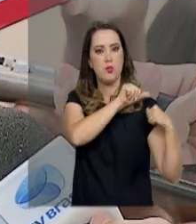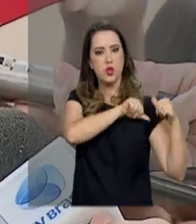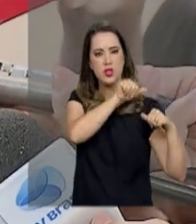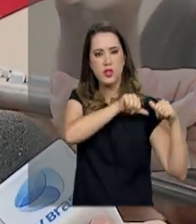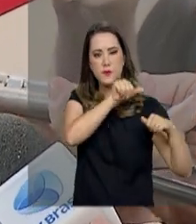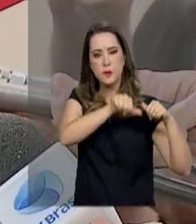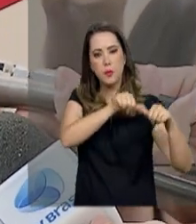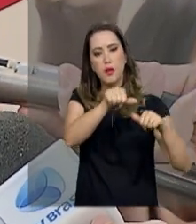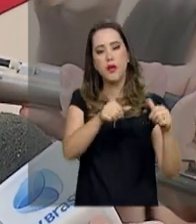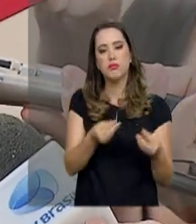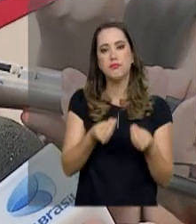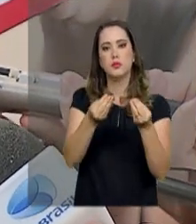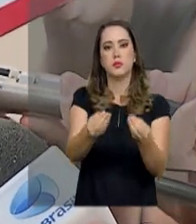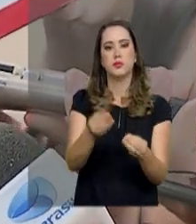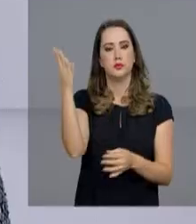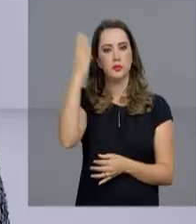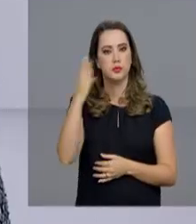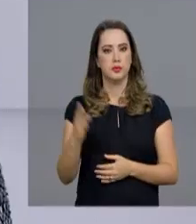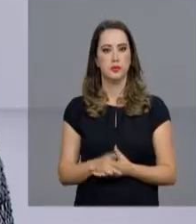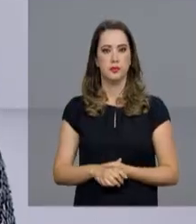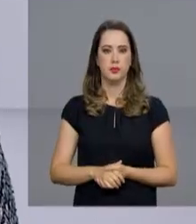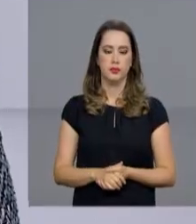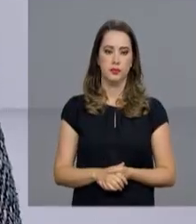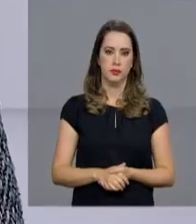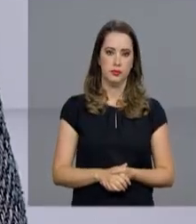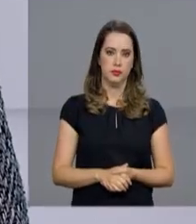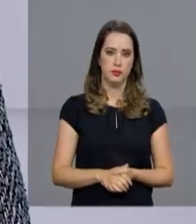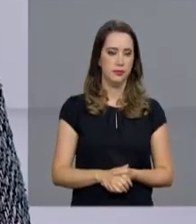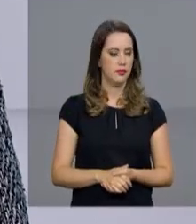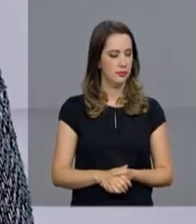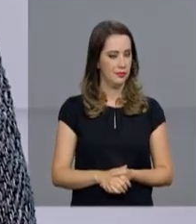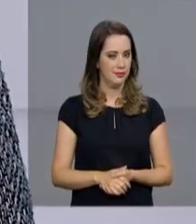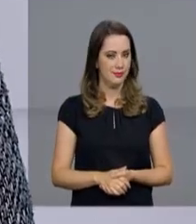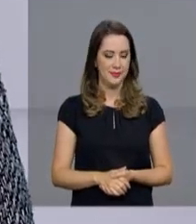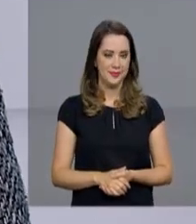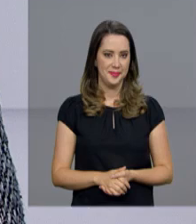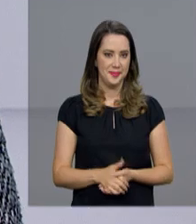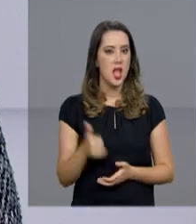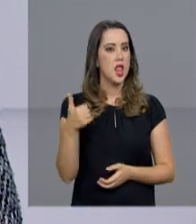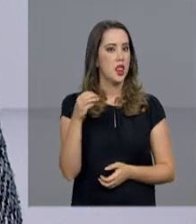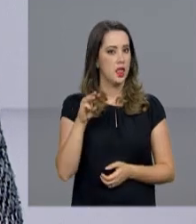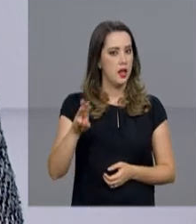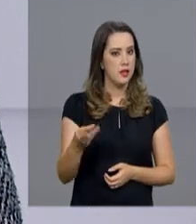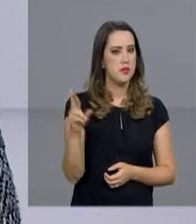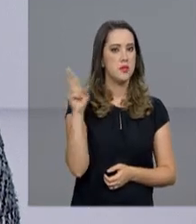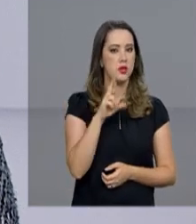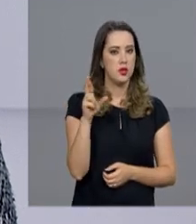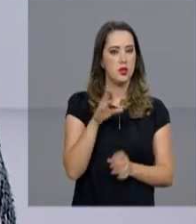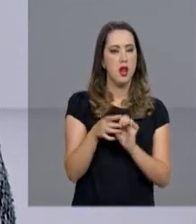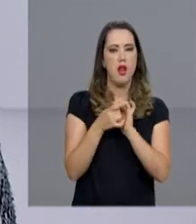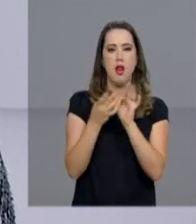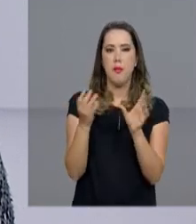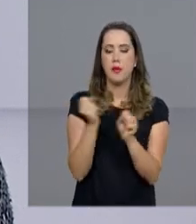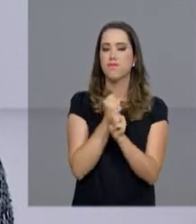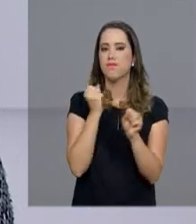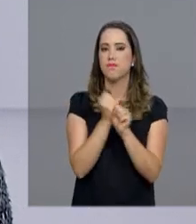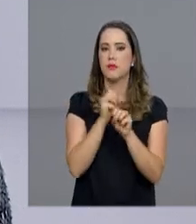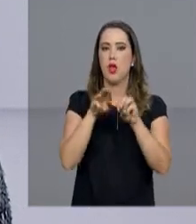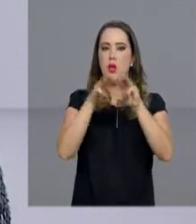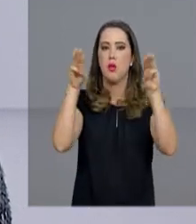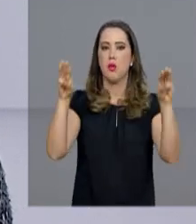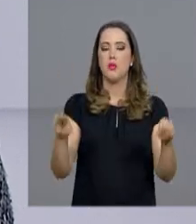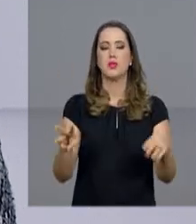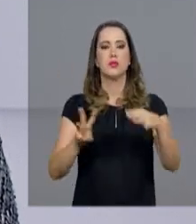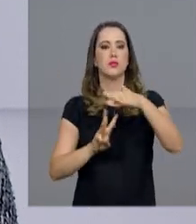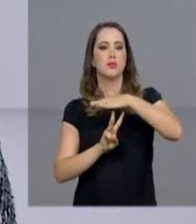trazer este novo ensino médio para o Brasil. 10 milhões de reais liberados para a reconstrução do Museu Nacional do